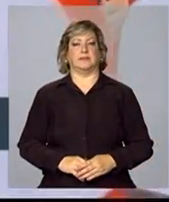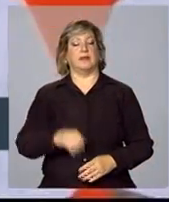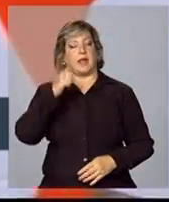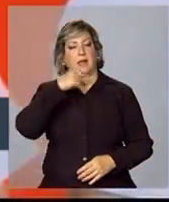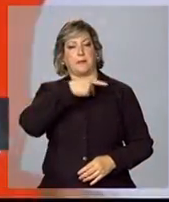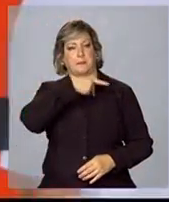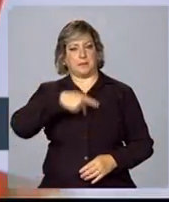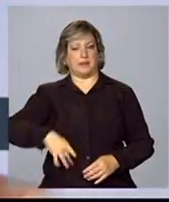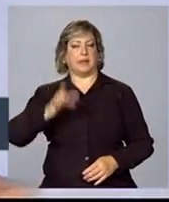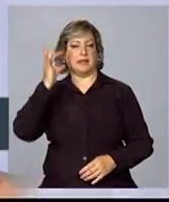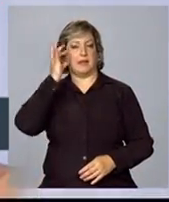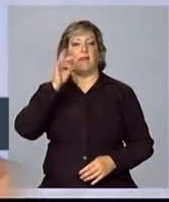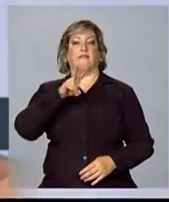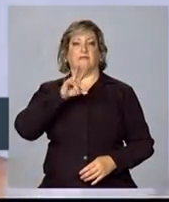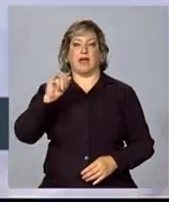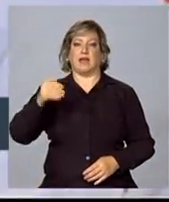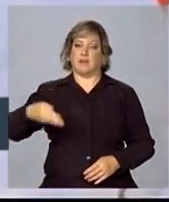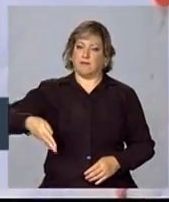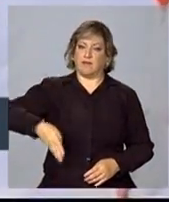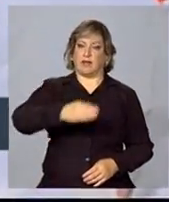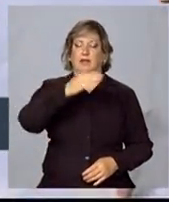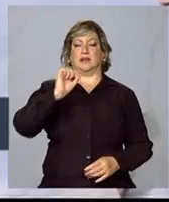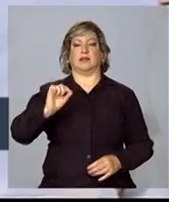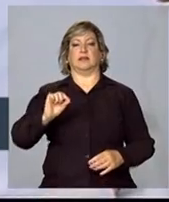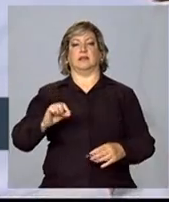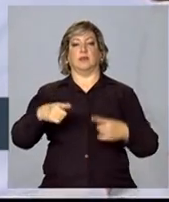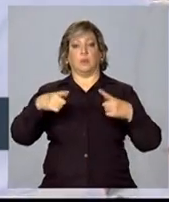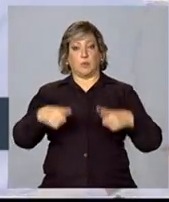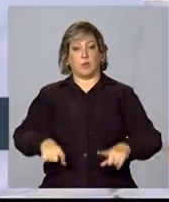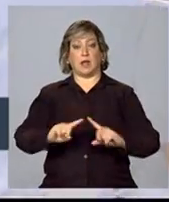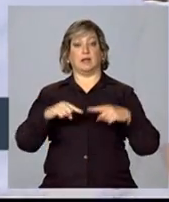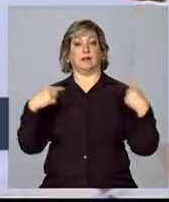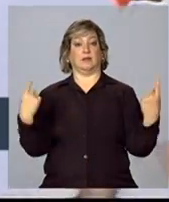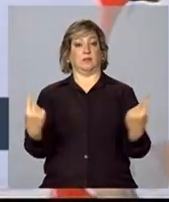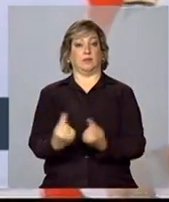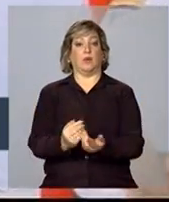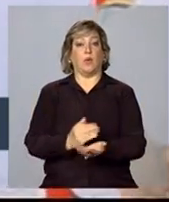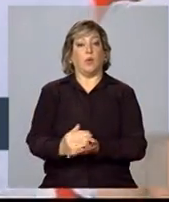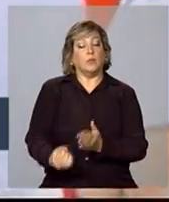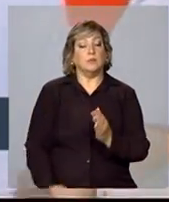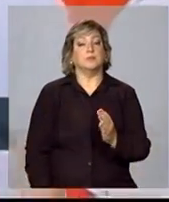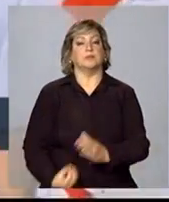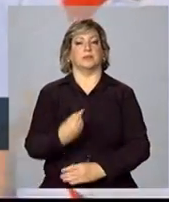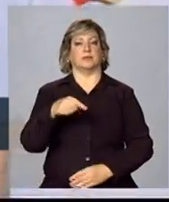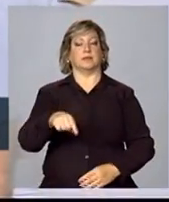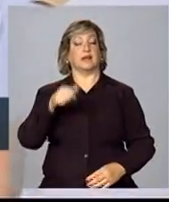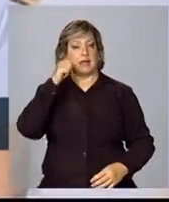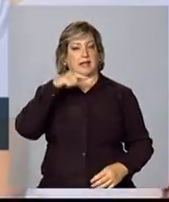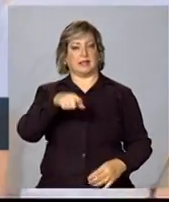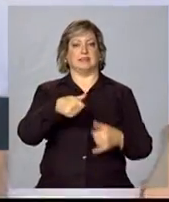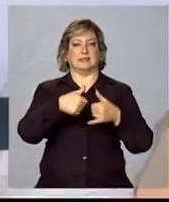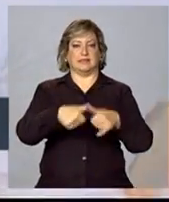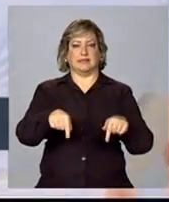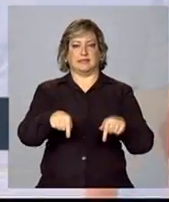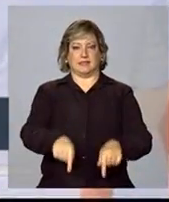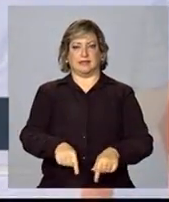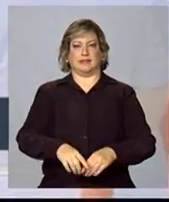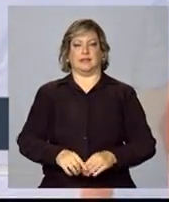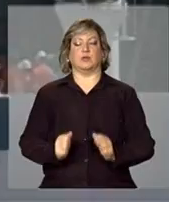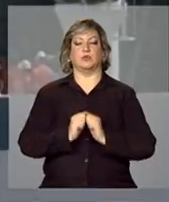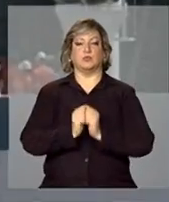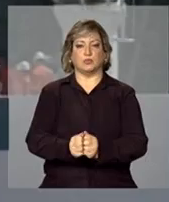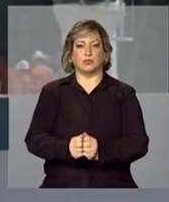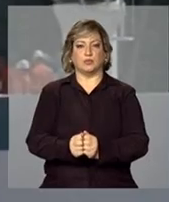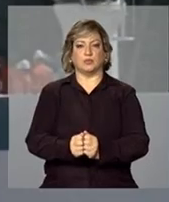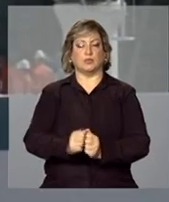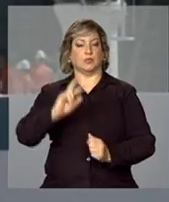a presidenta Dilma Roussef vai se dirigir ao local da cerimônia de inauguração Ela está aí junto com